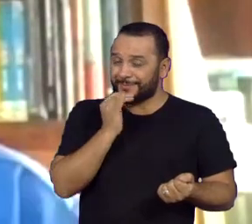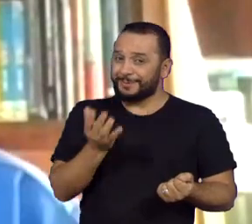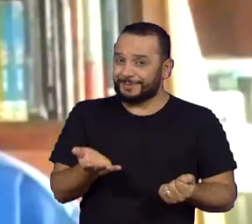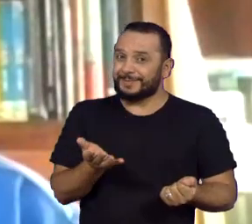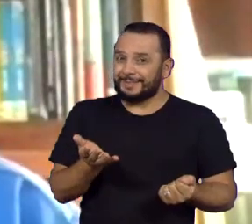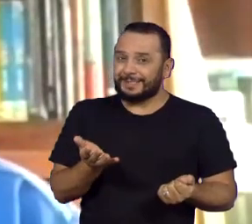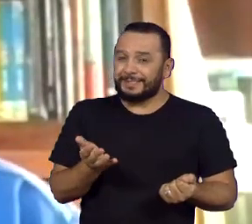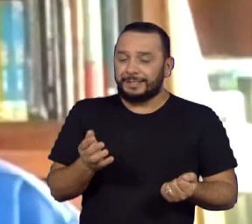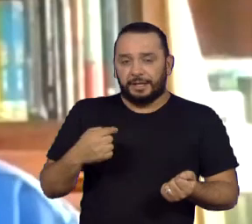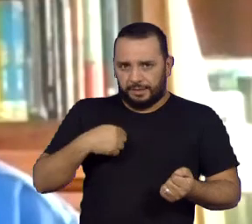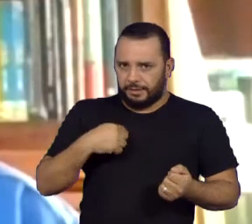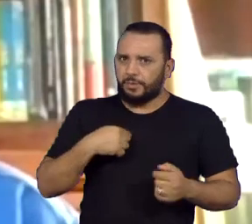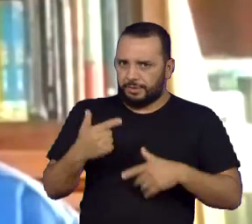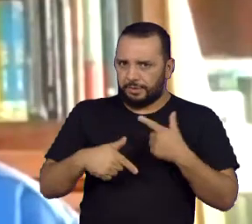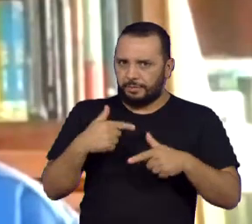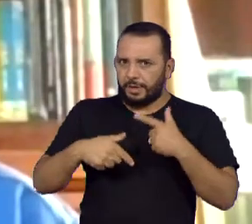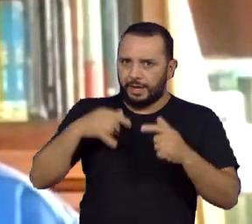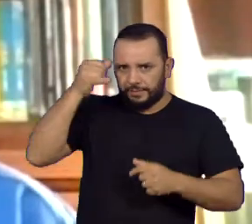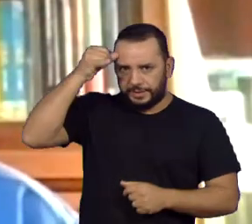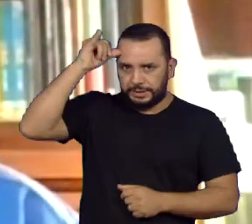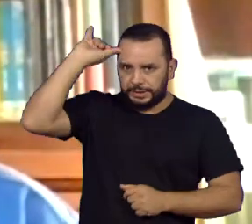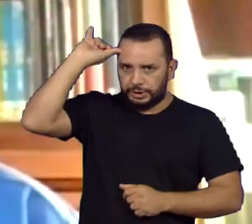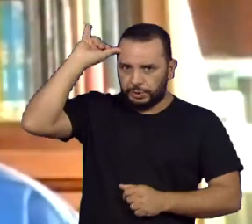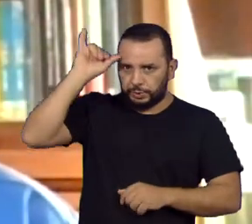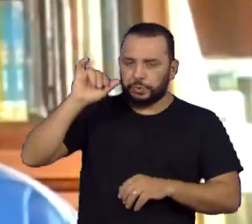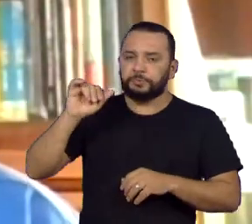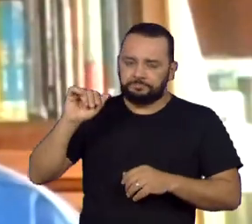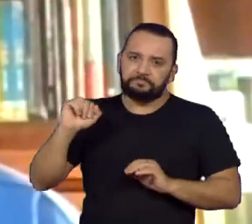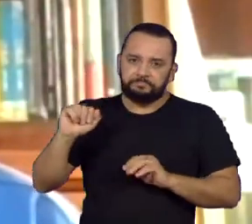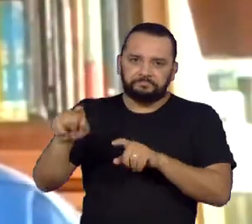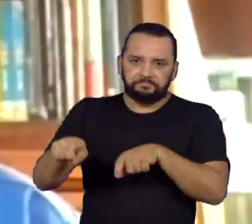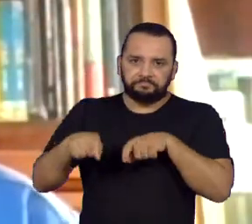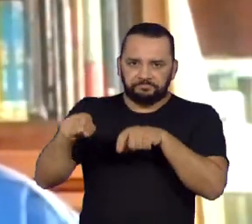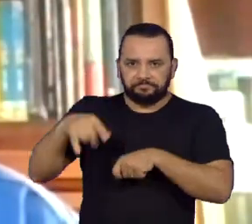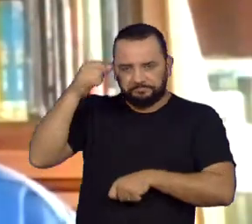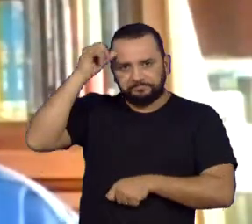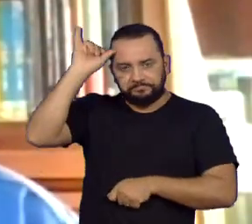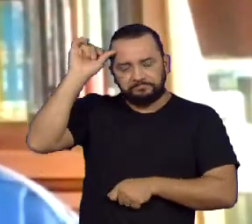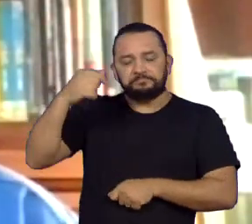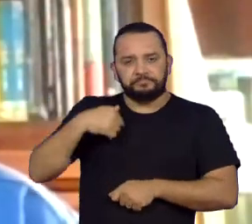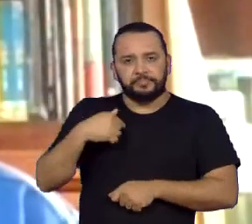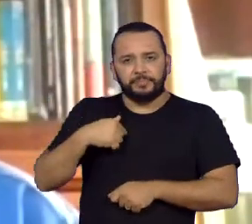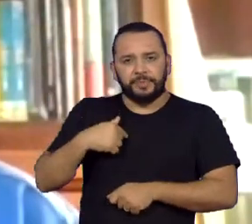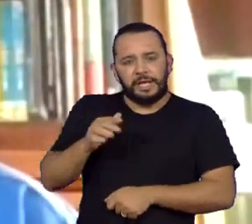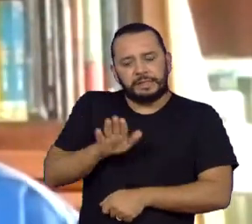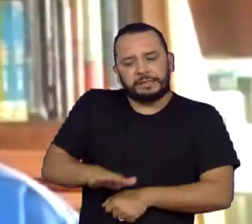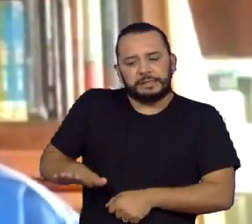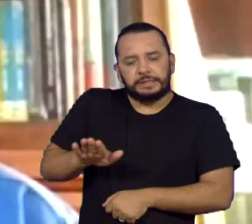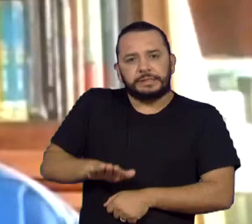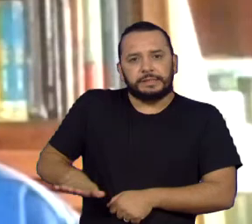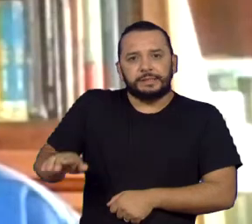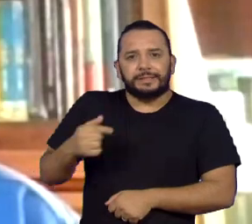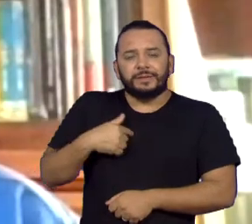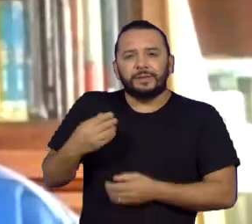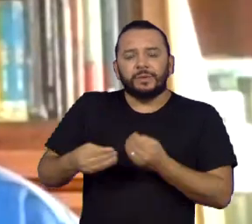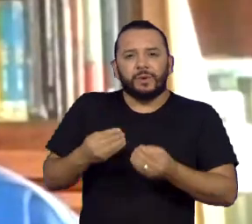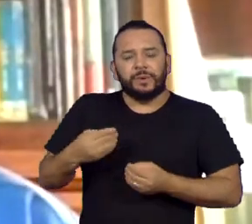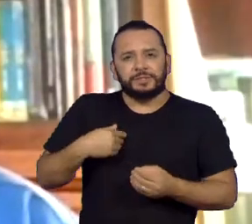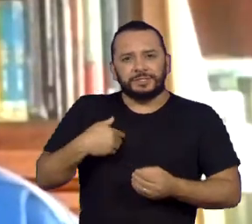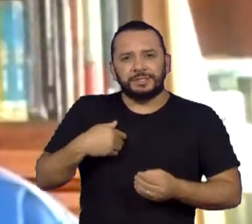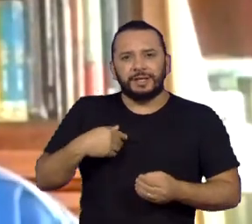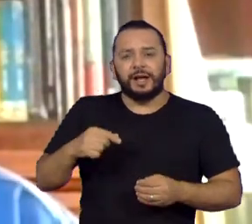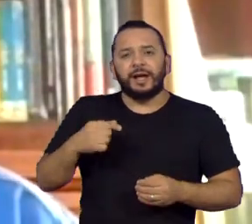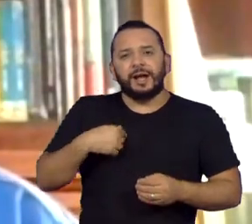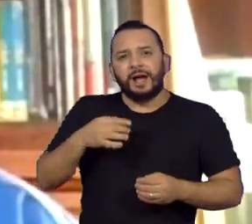Basicamente, nesse sítio em que eu passei parte da primeira infância, a gente limpava a cova